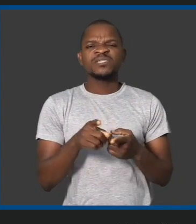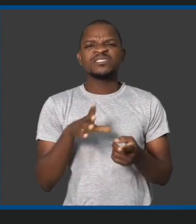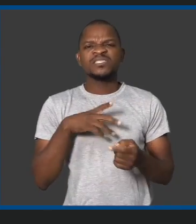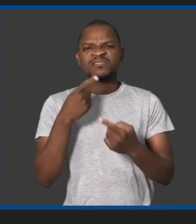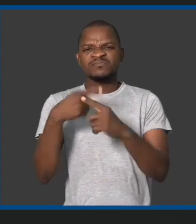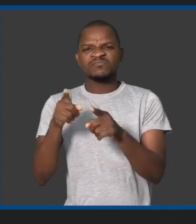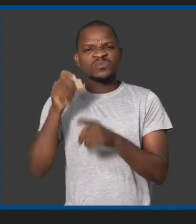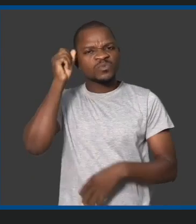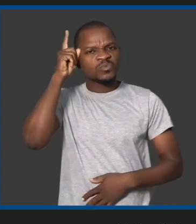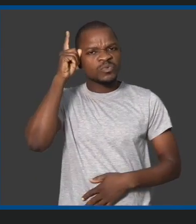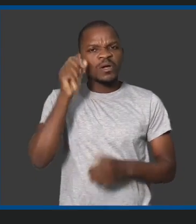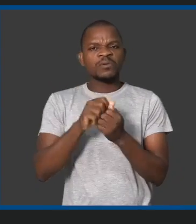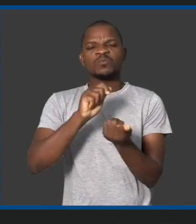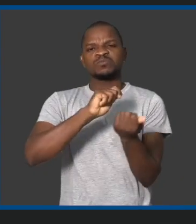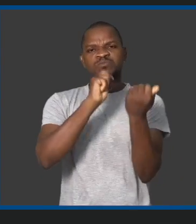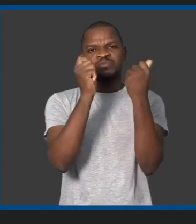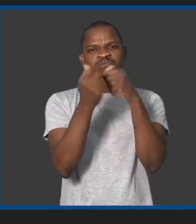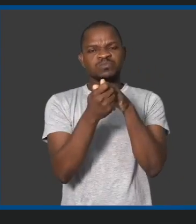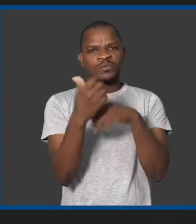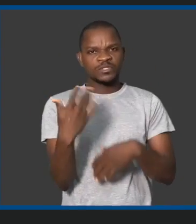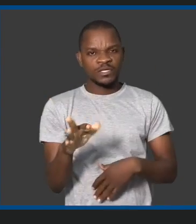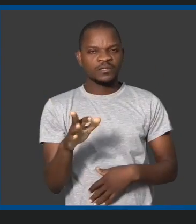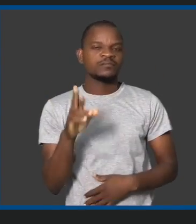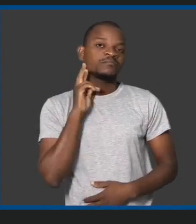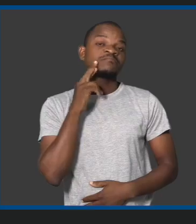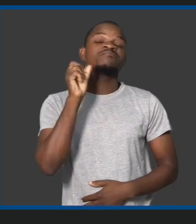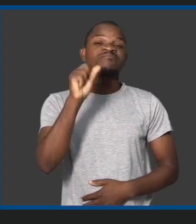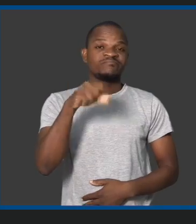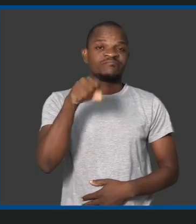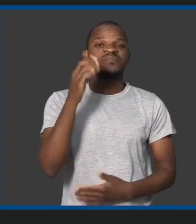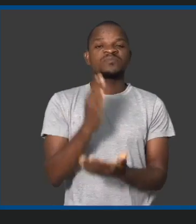Tradições aqui hoje em dia parece alguma coisa muito boa. Sim, sim.